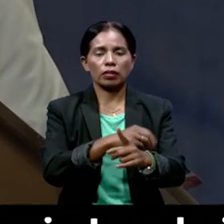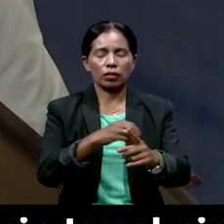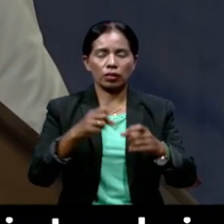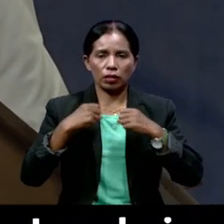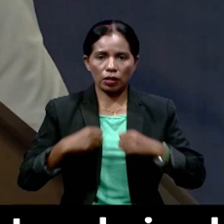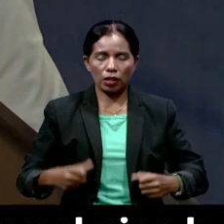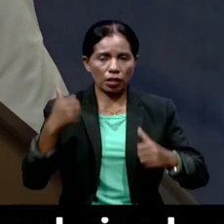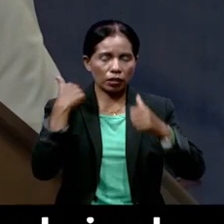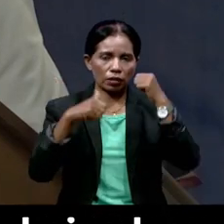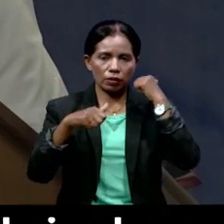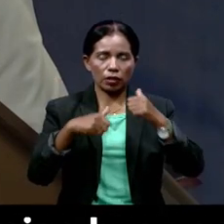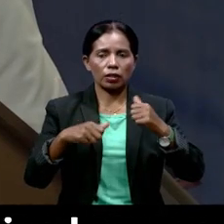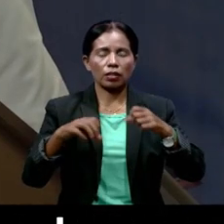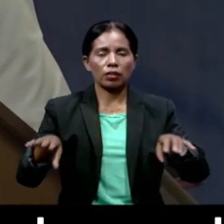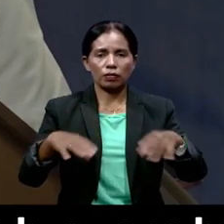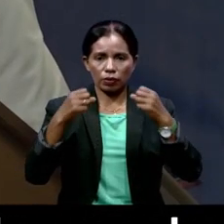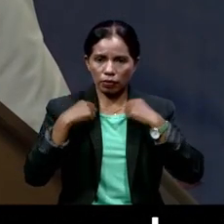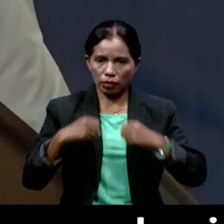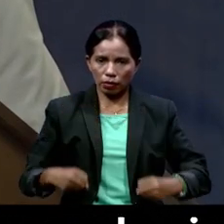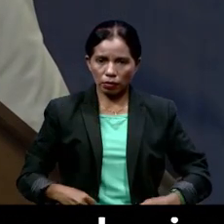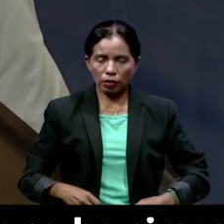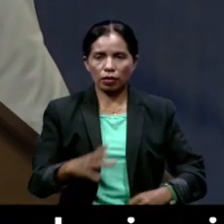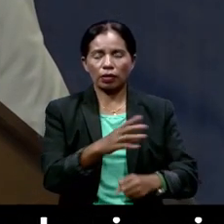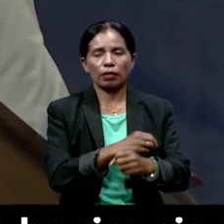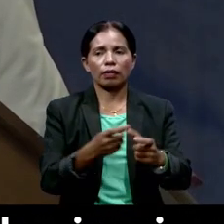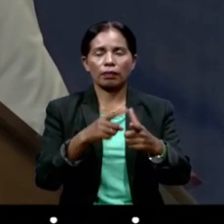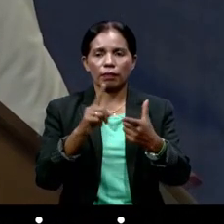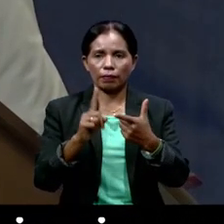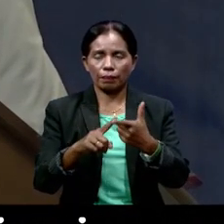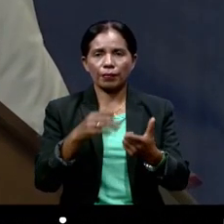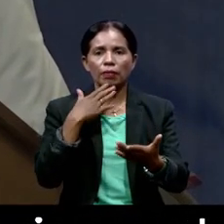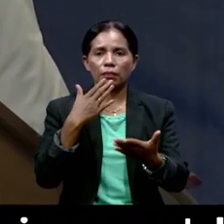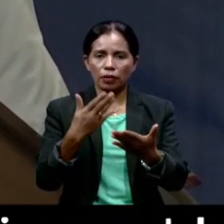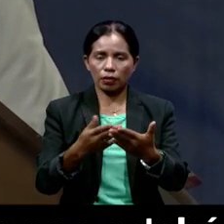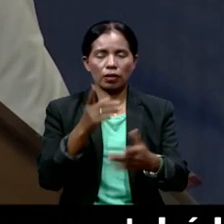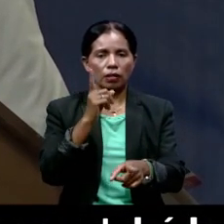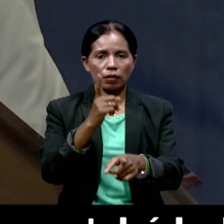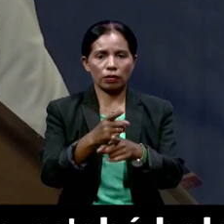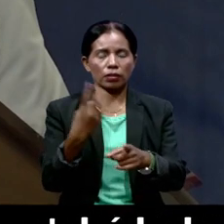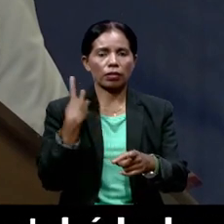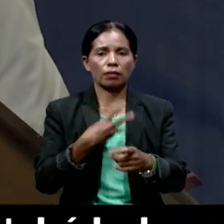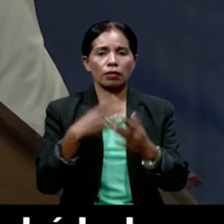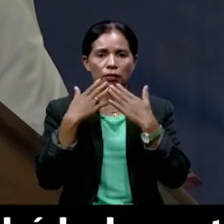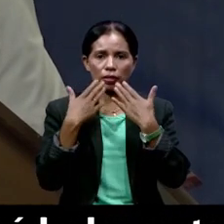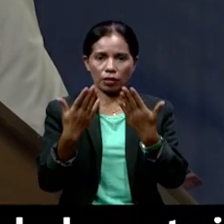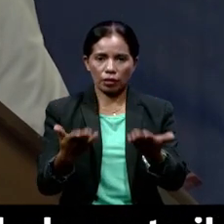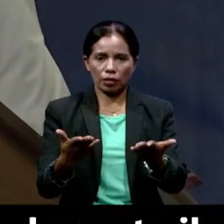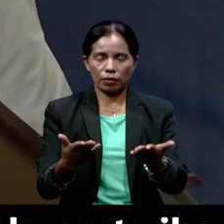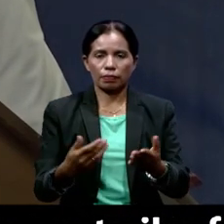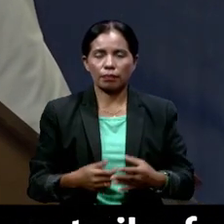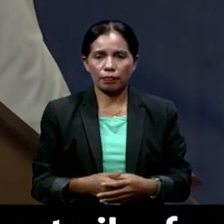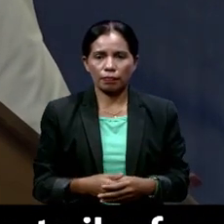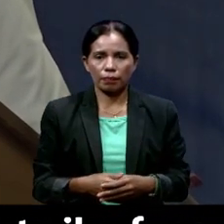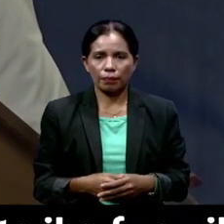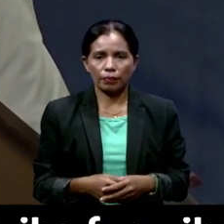atividade sustentabilidade do sistema saúde, e a Timor-Leste nebe consegue atingir o objetivo nebe maka programa taona.